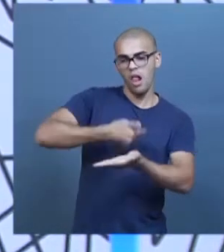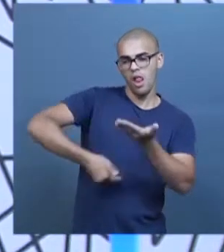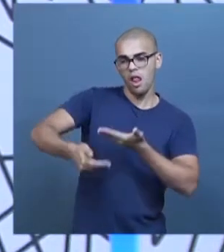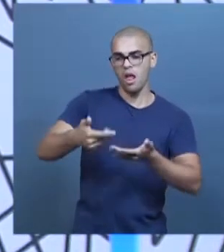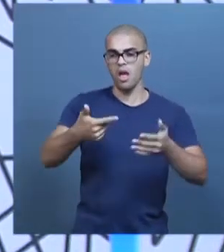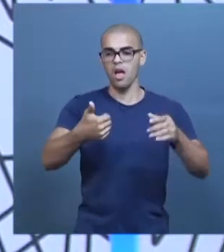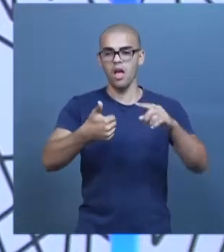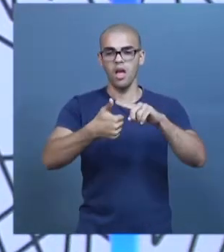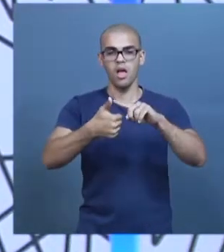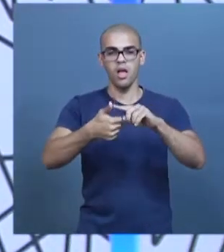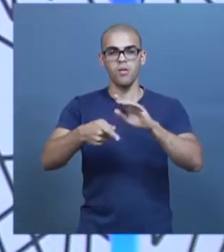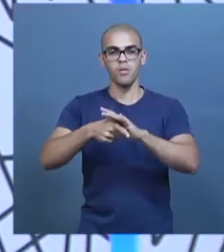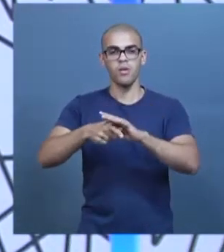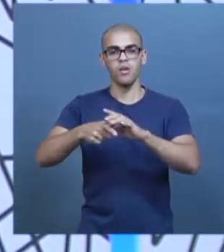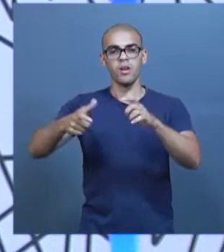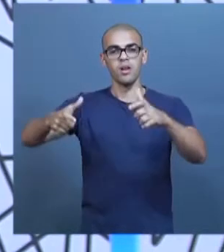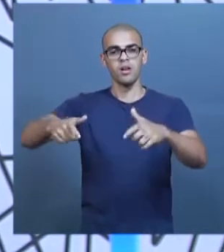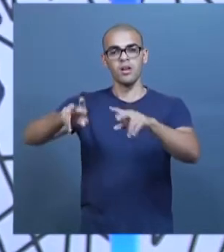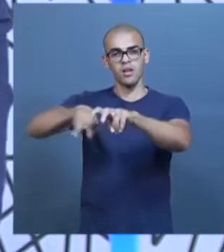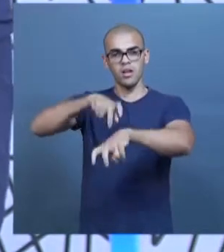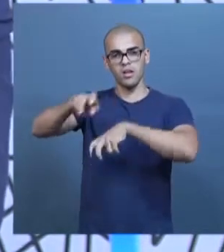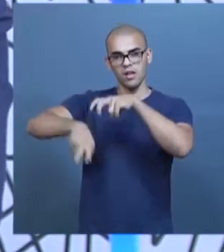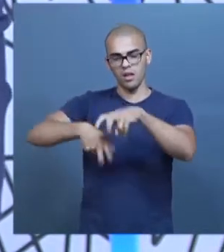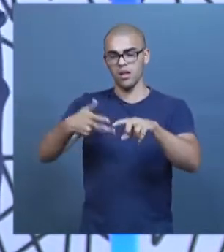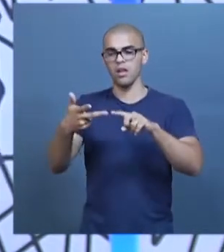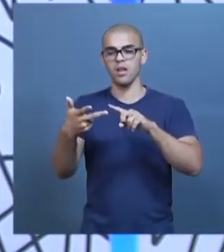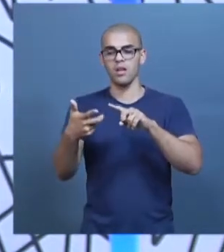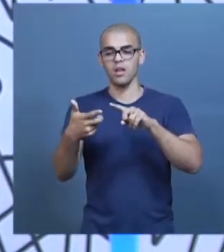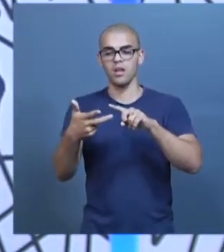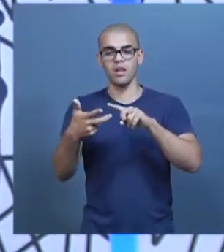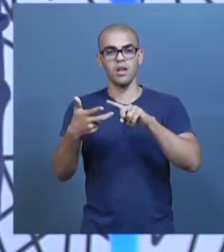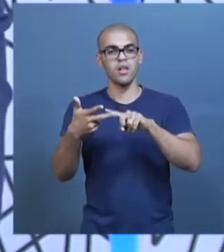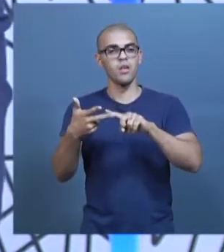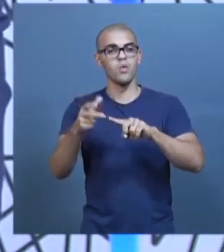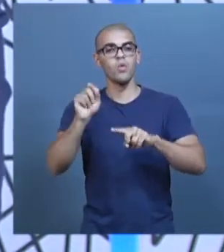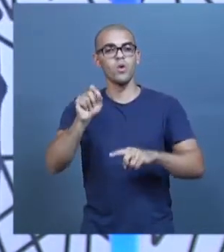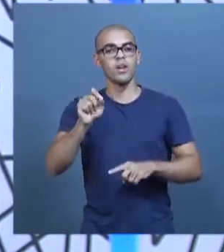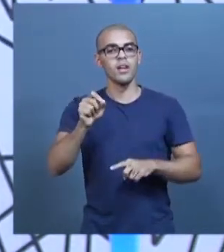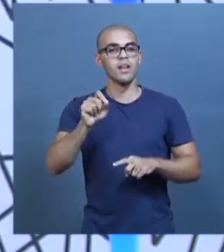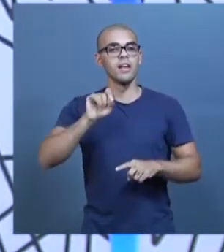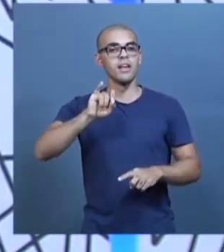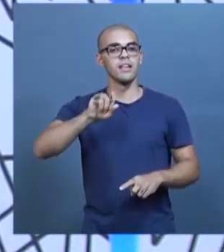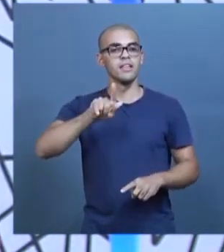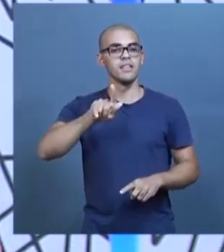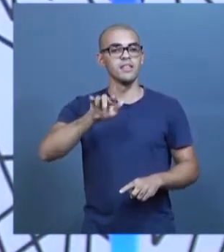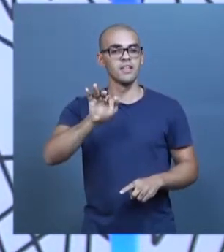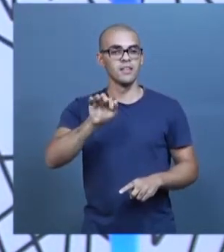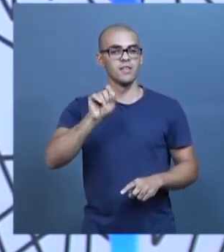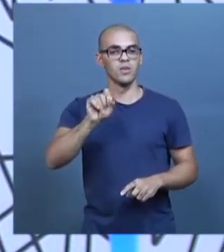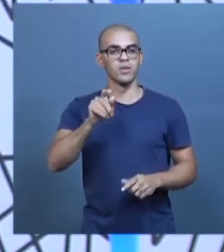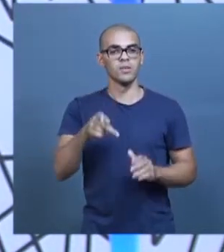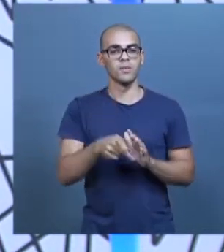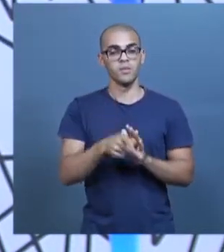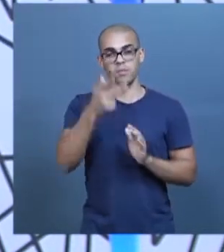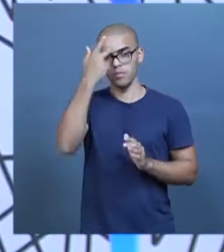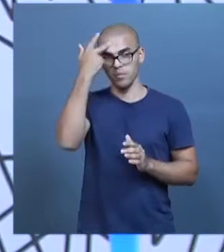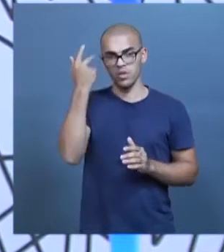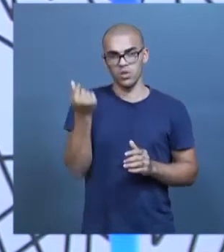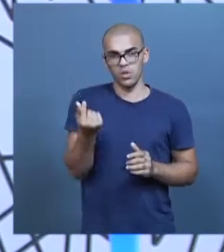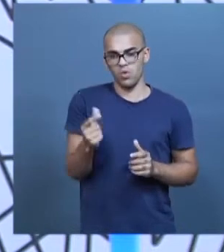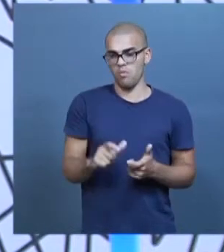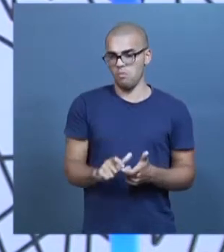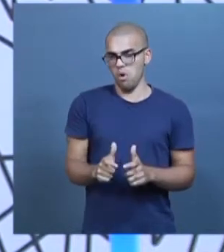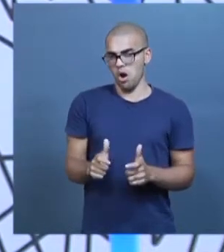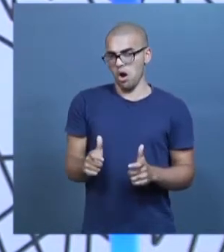imposto sobre a propriedade territorial rural e, por fim, o famoso IGF, que seria o Imposto sobre Grandes Fortunas. Que até